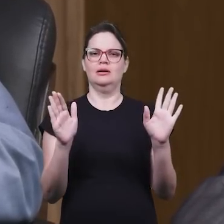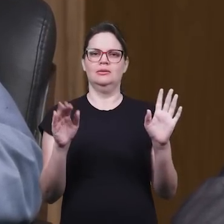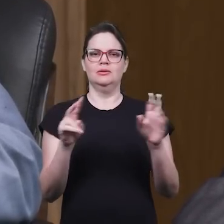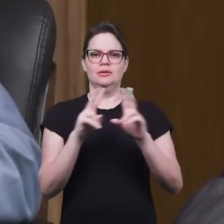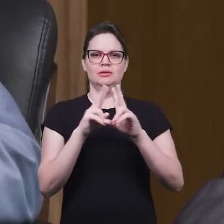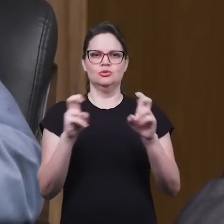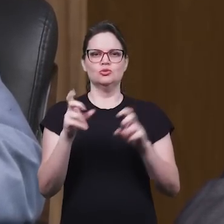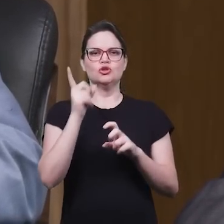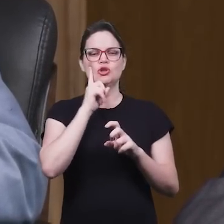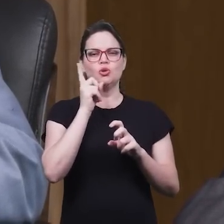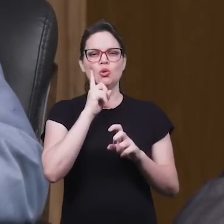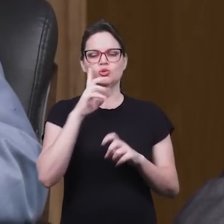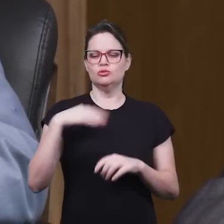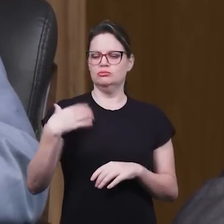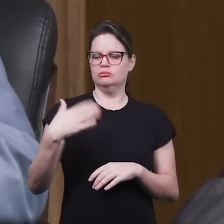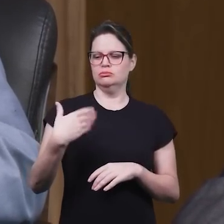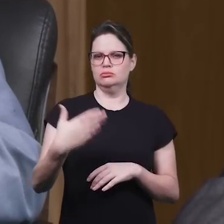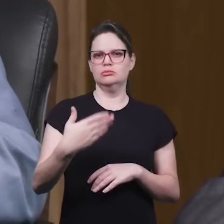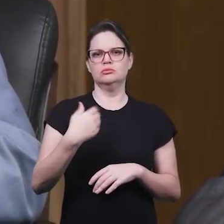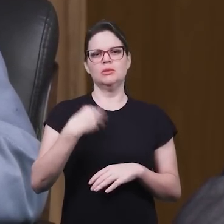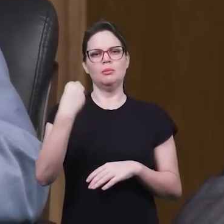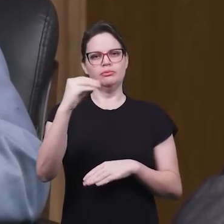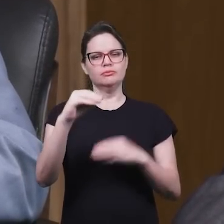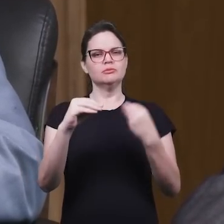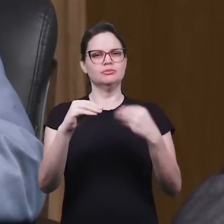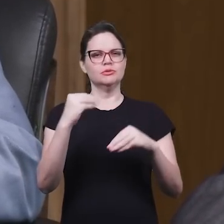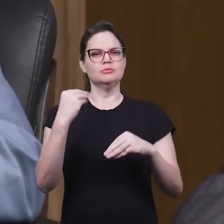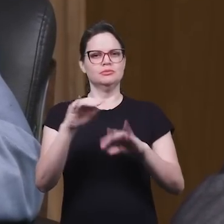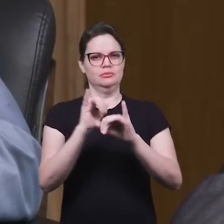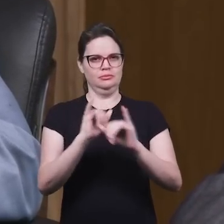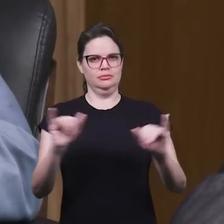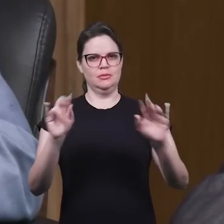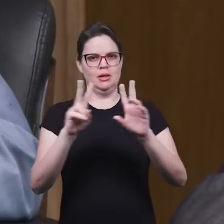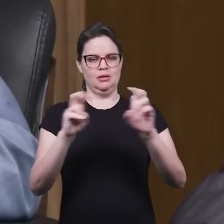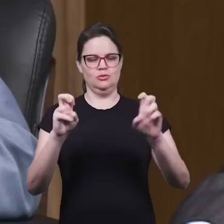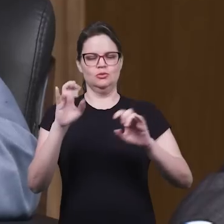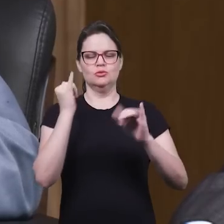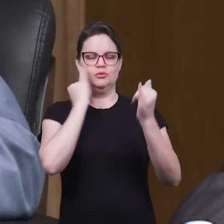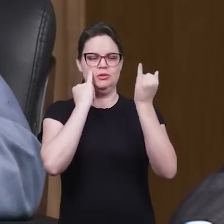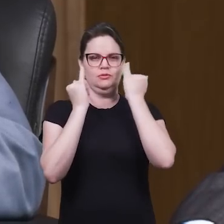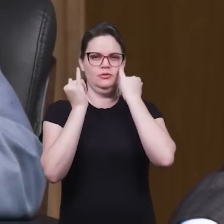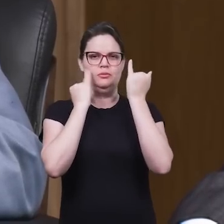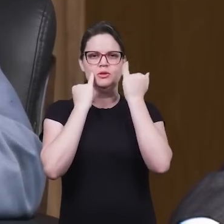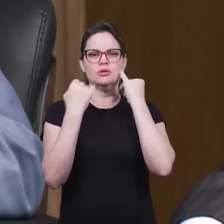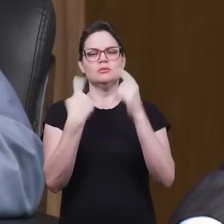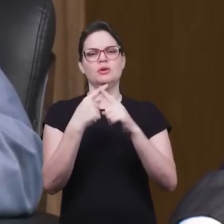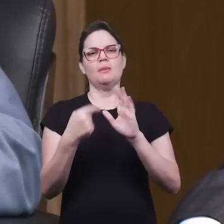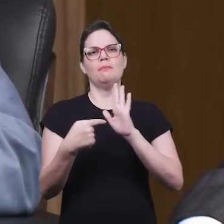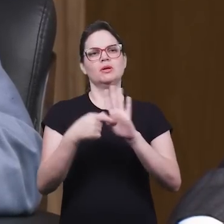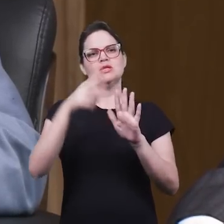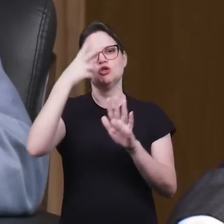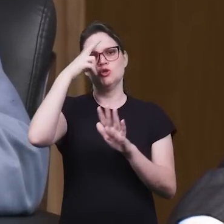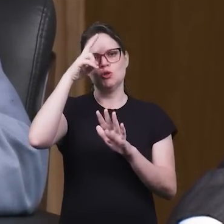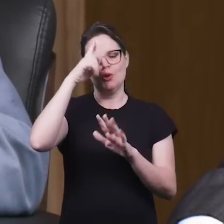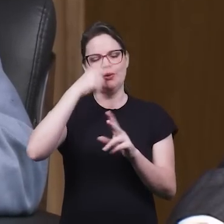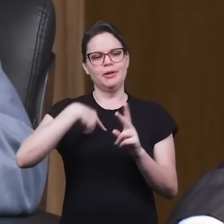está a cada dia sendo trazido, que são informações